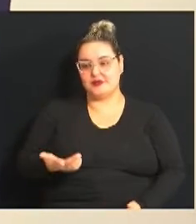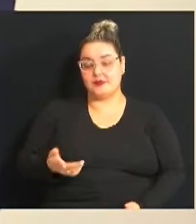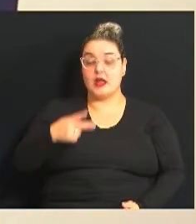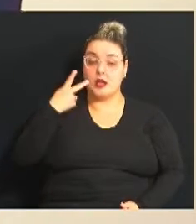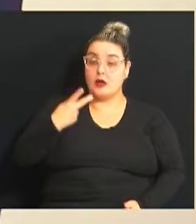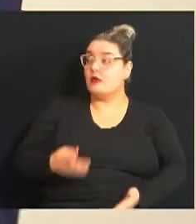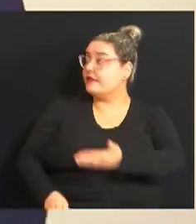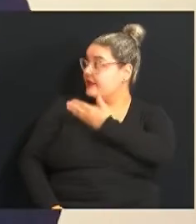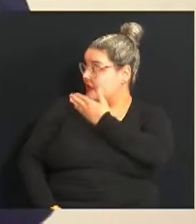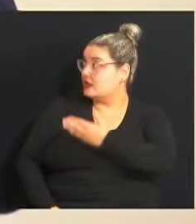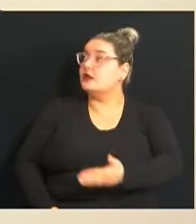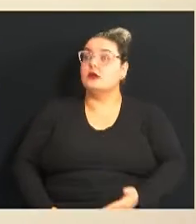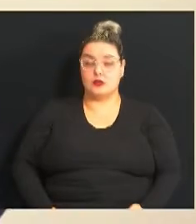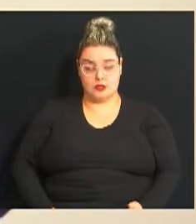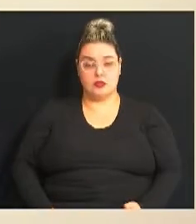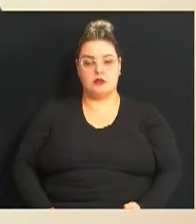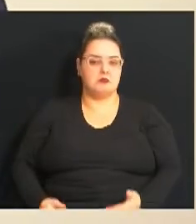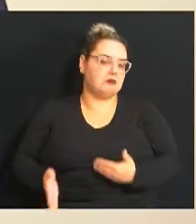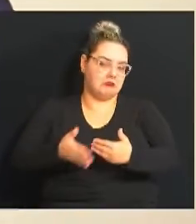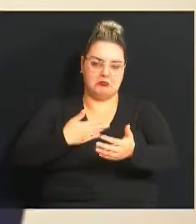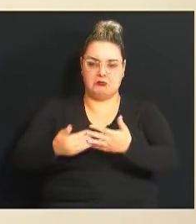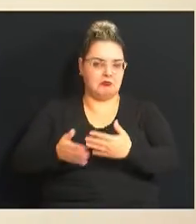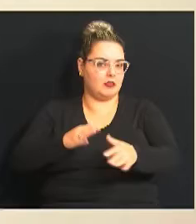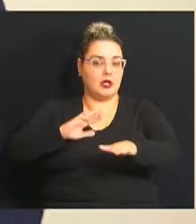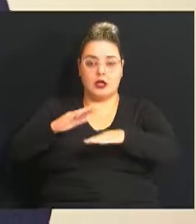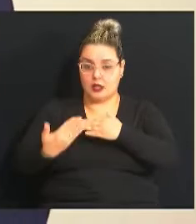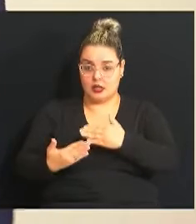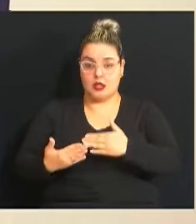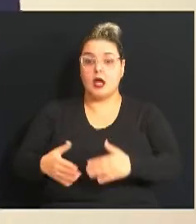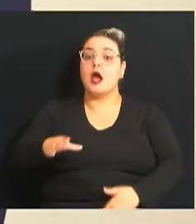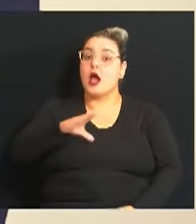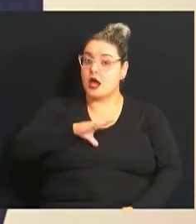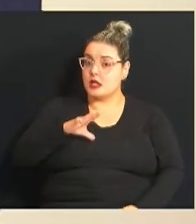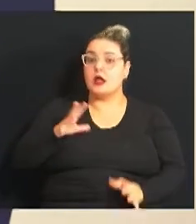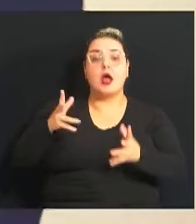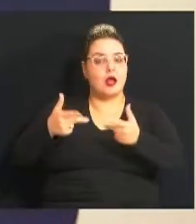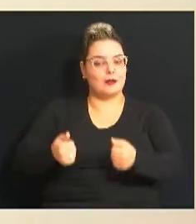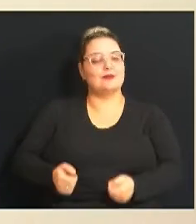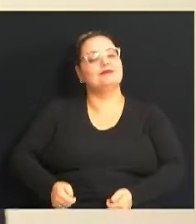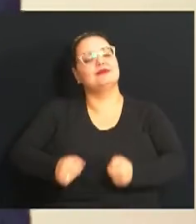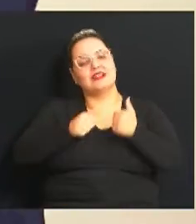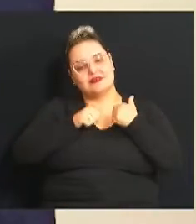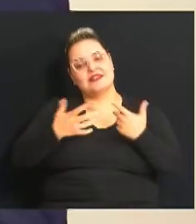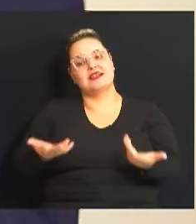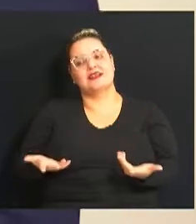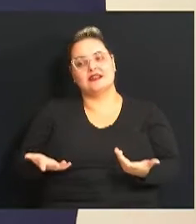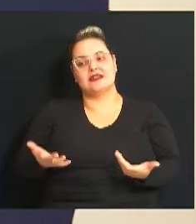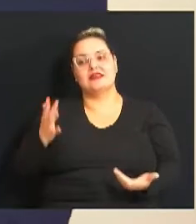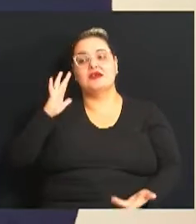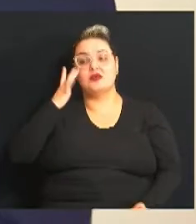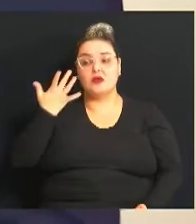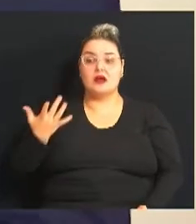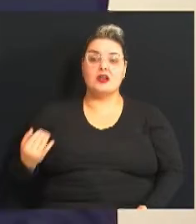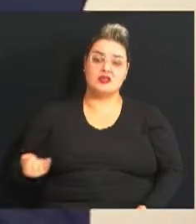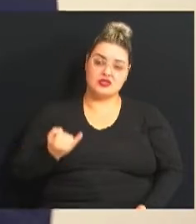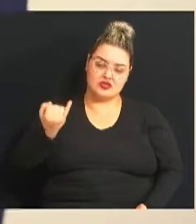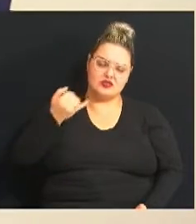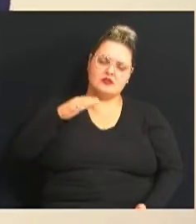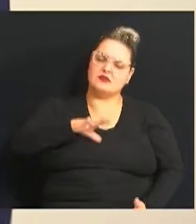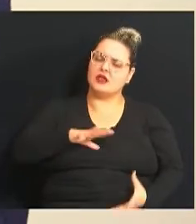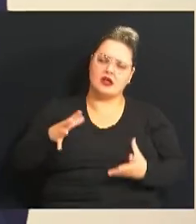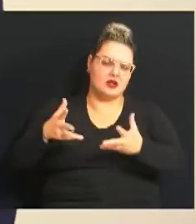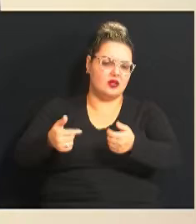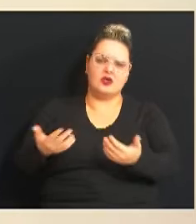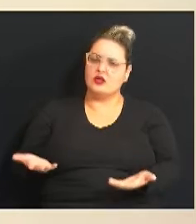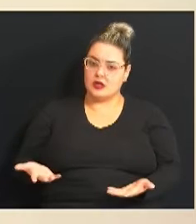Marrom Cunha, independentemente do bairro, a cidade inteira sai ganhando. Eu acho que isso aí é importante para o município inteiro, né? Eu